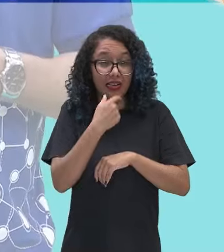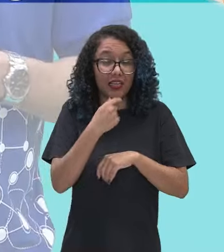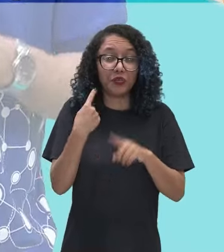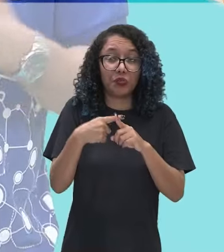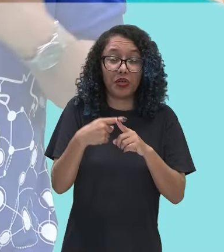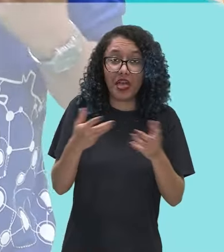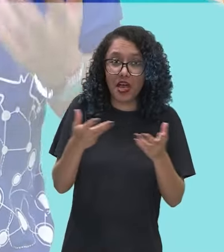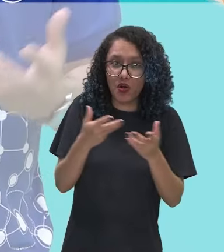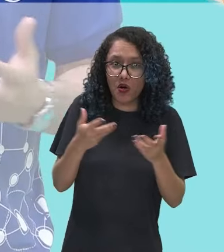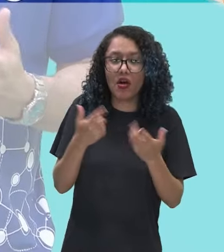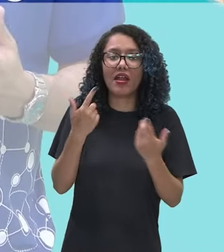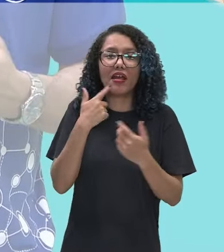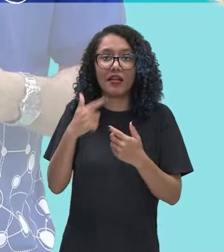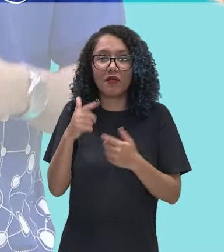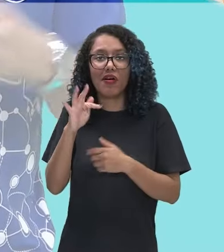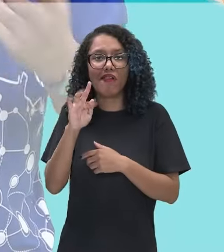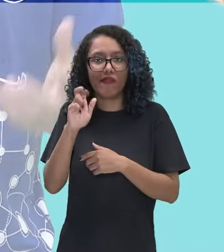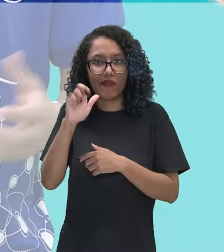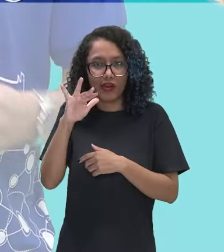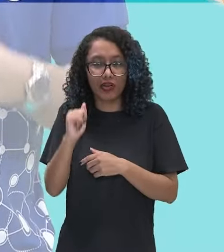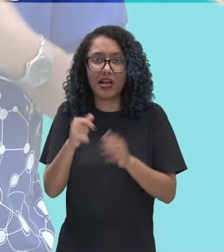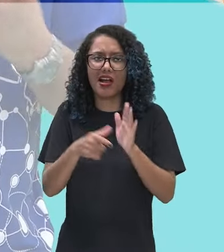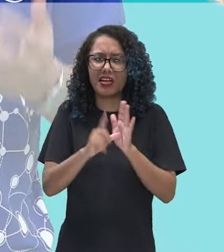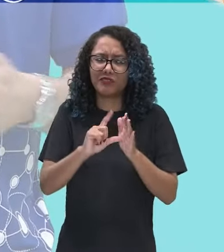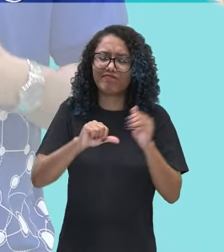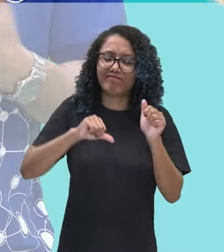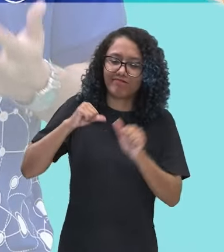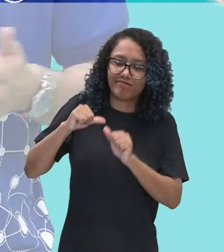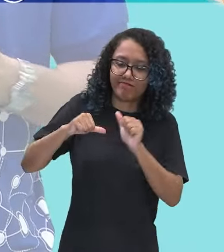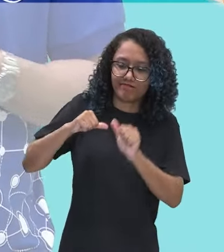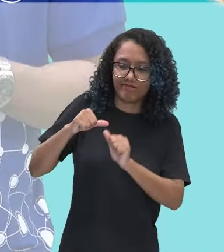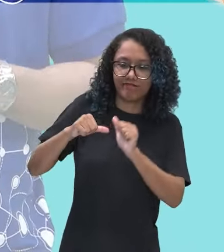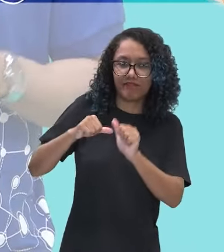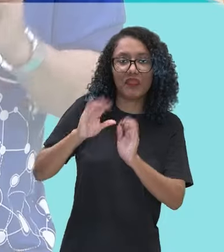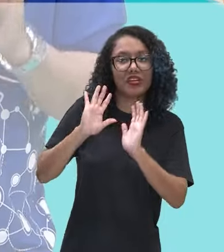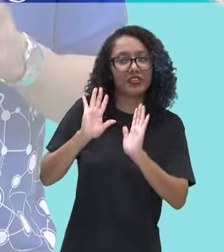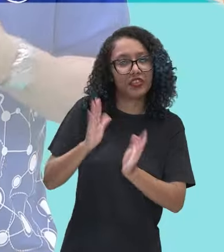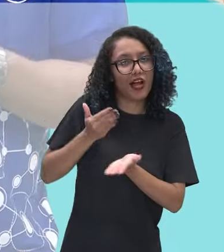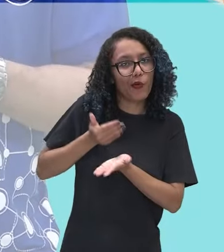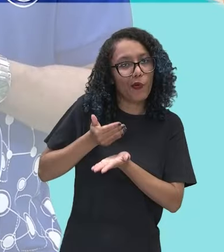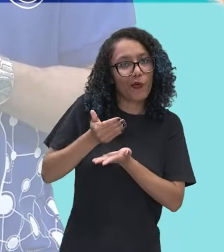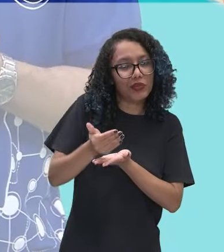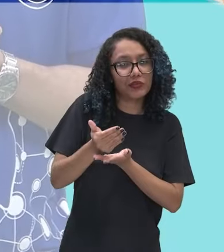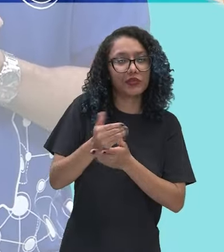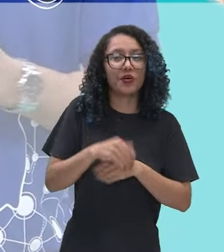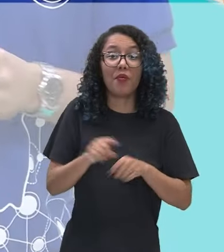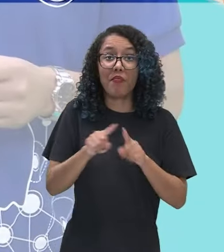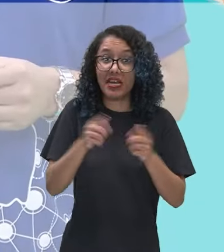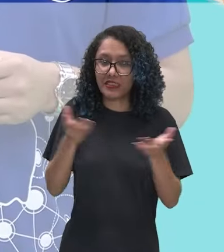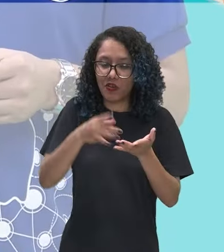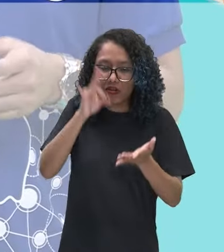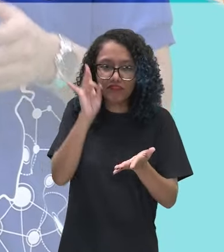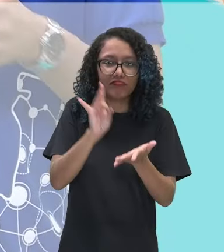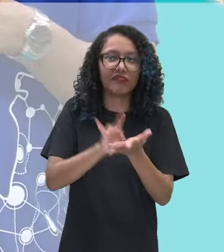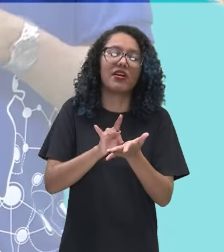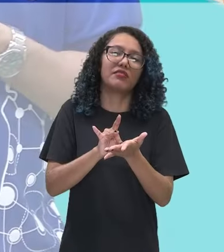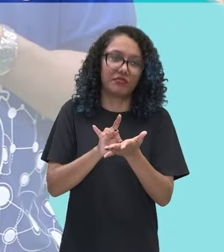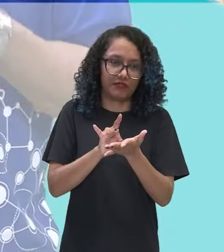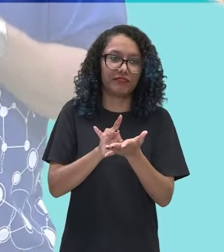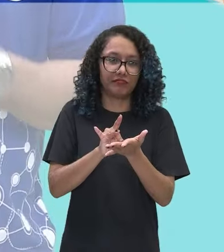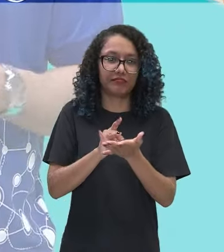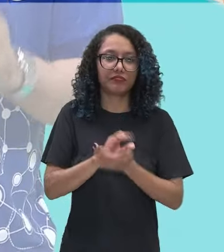que já vinha acontecendo, né, há muito tempo, era um processo já que estava sendo desenvolvido, mas que foi efetivada agora. E nós temos,